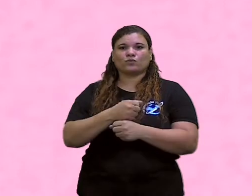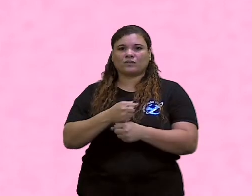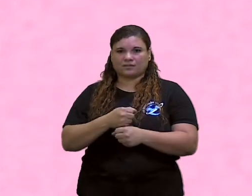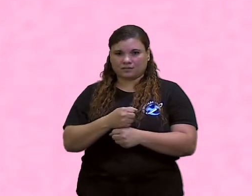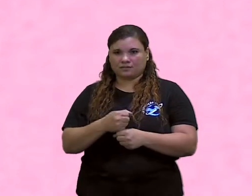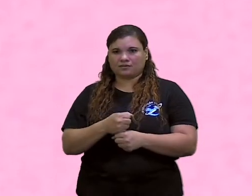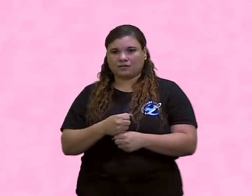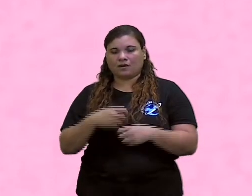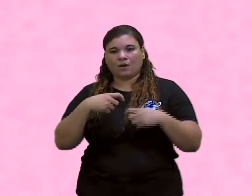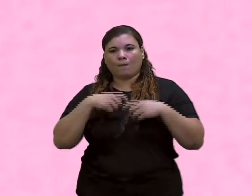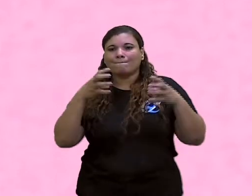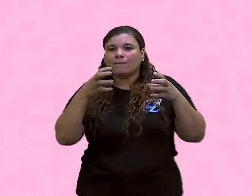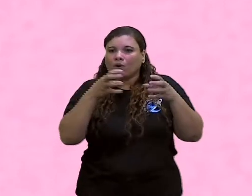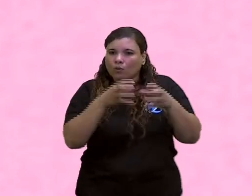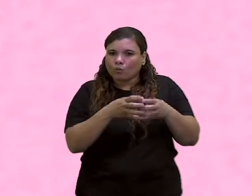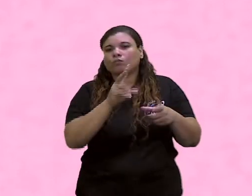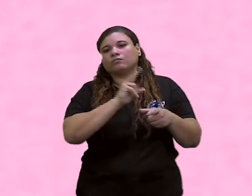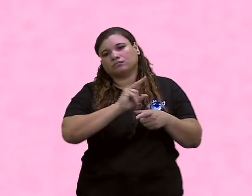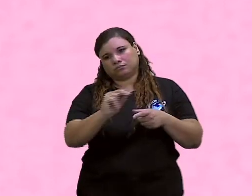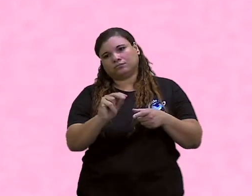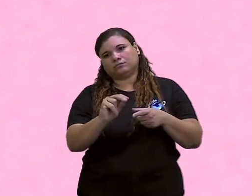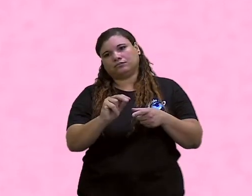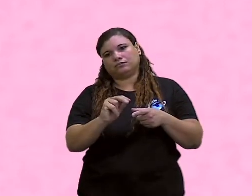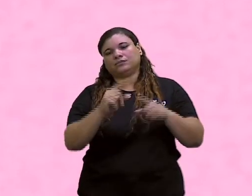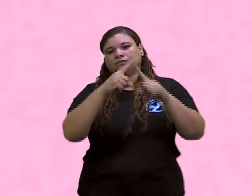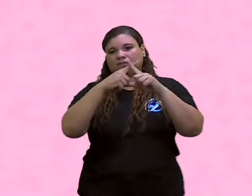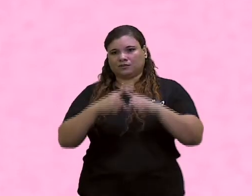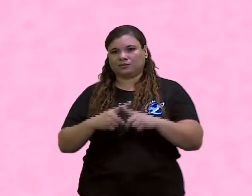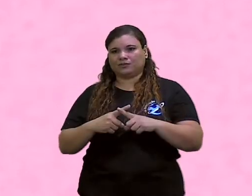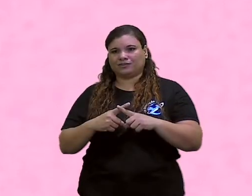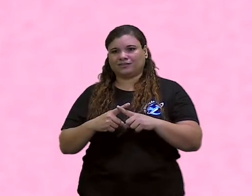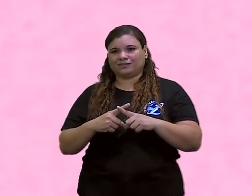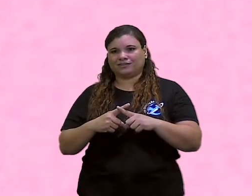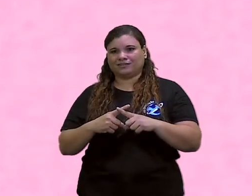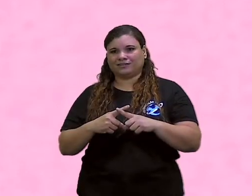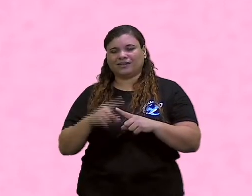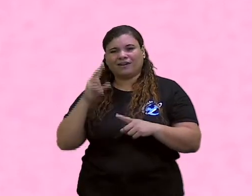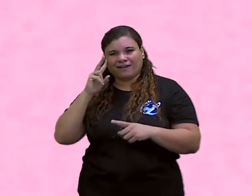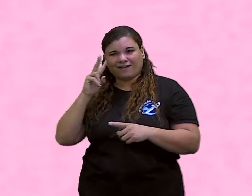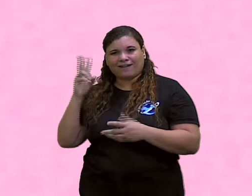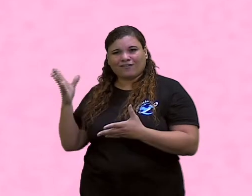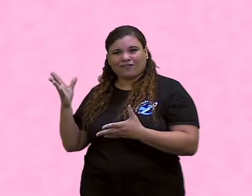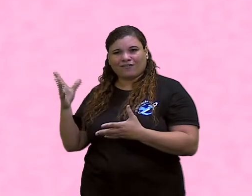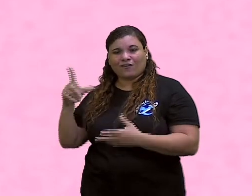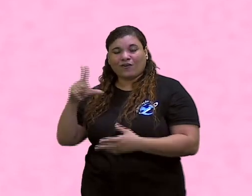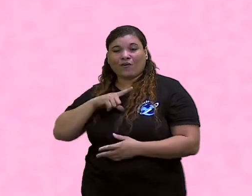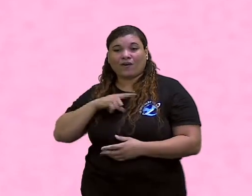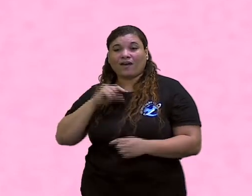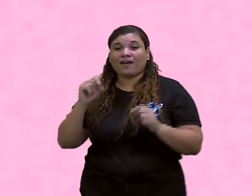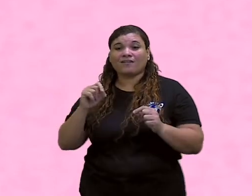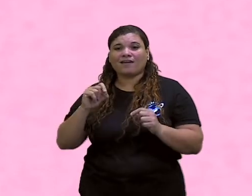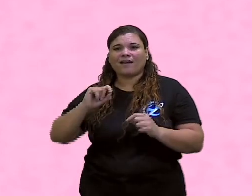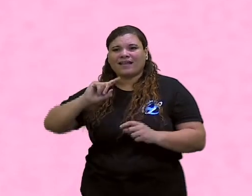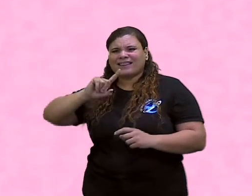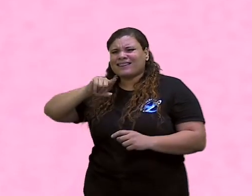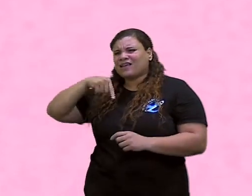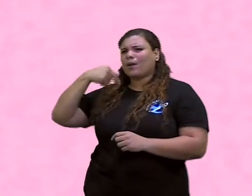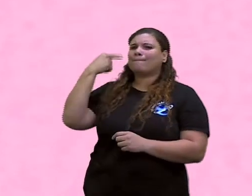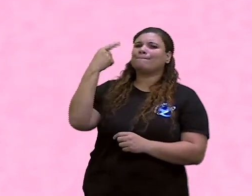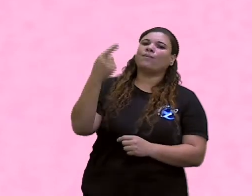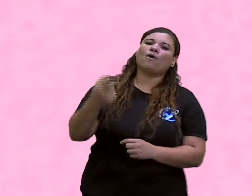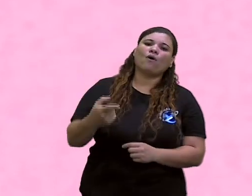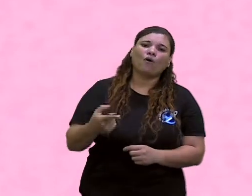gente consegue entender que traz uma ênfase maior, não é mesmo? Ó, após 7